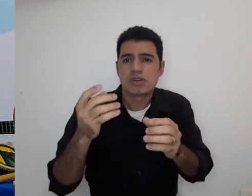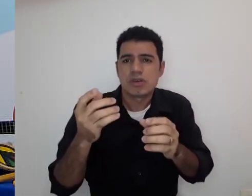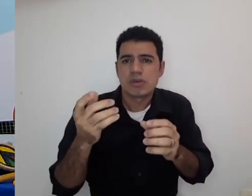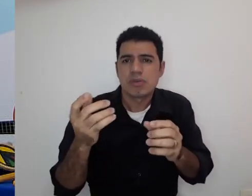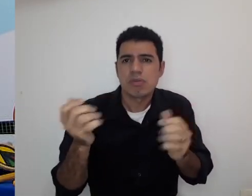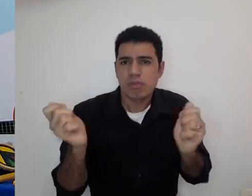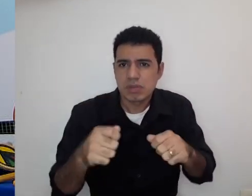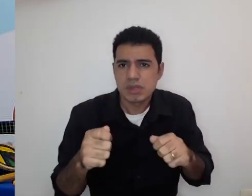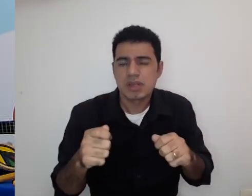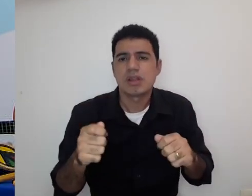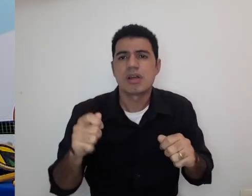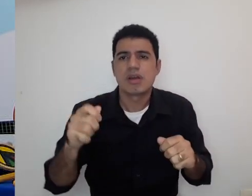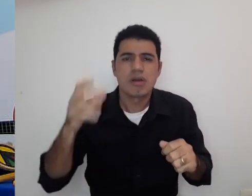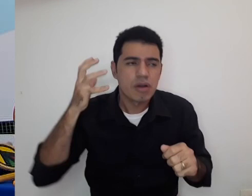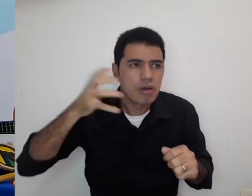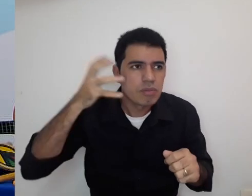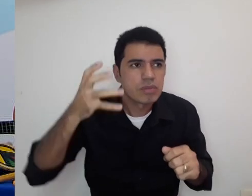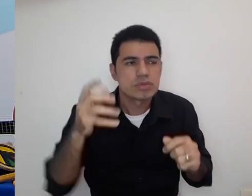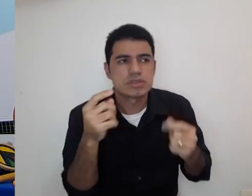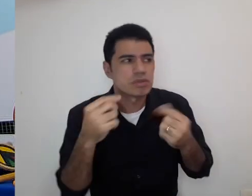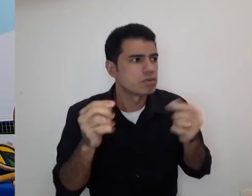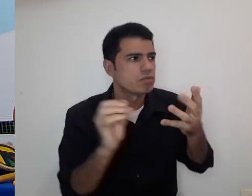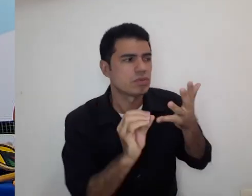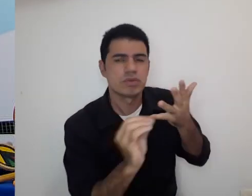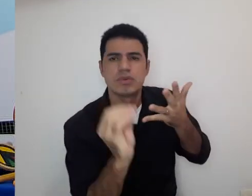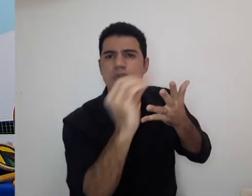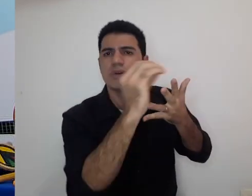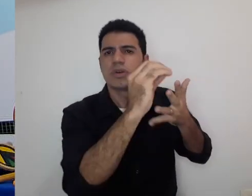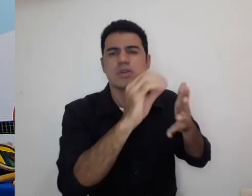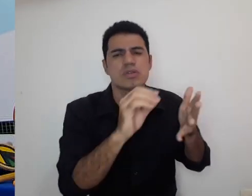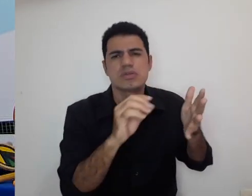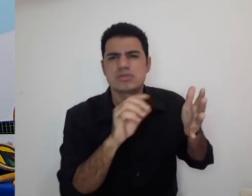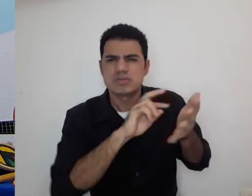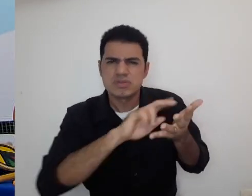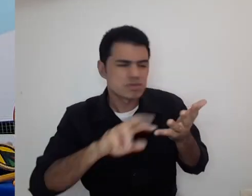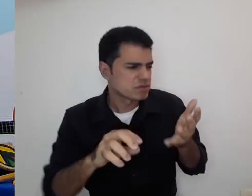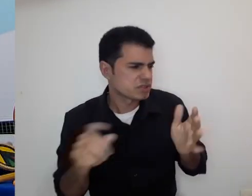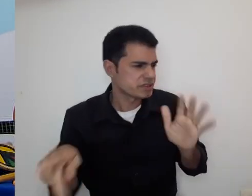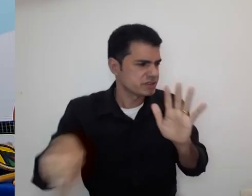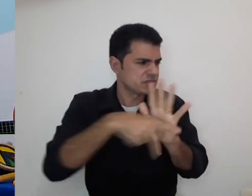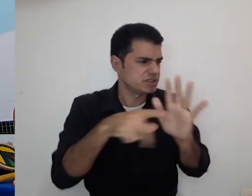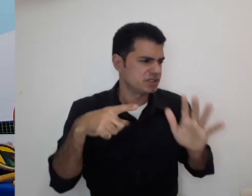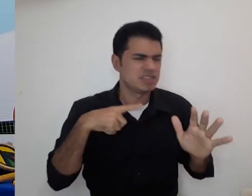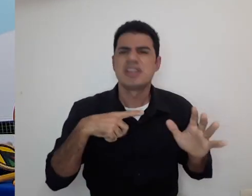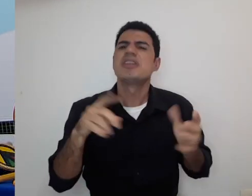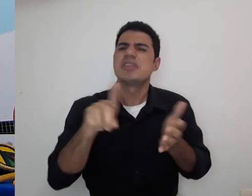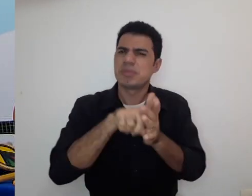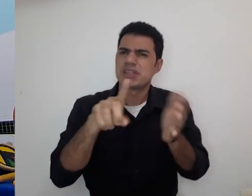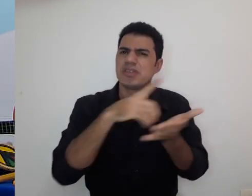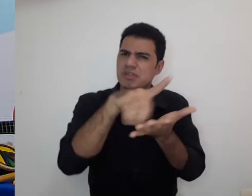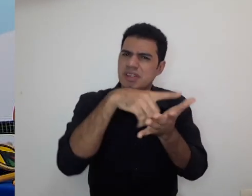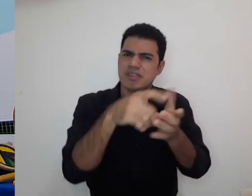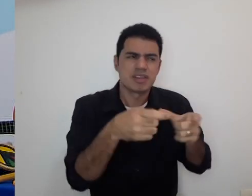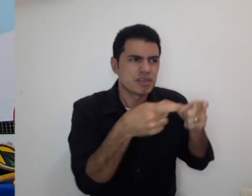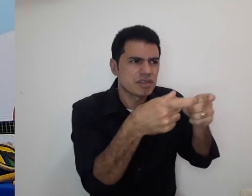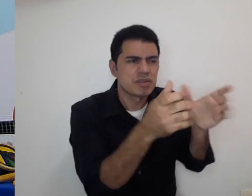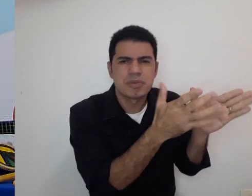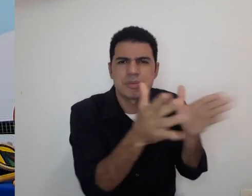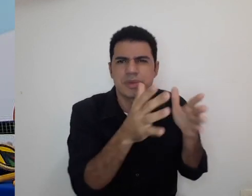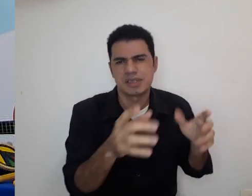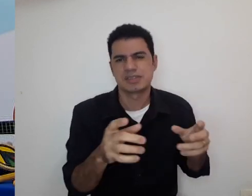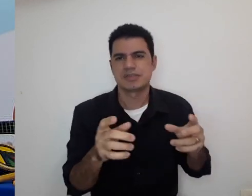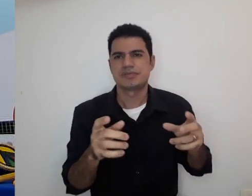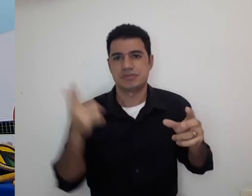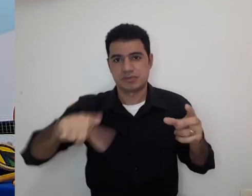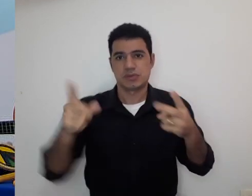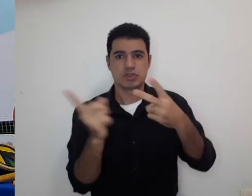DVDzinho para você entender como a música é feita e tudo mais, né? E a segunda, né, é a história da música